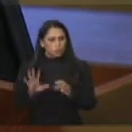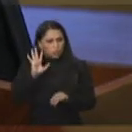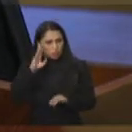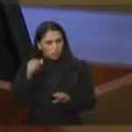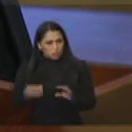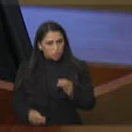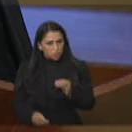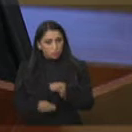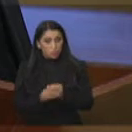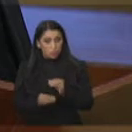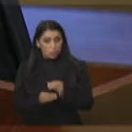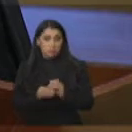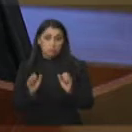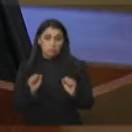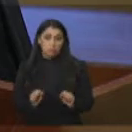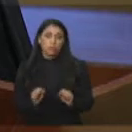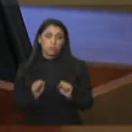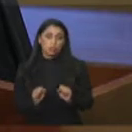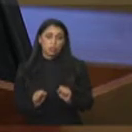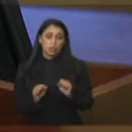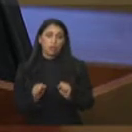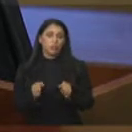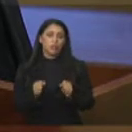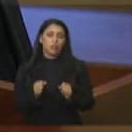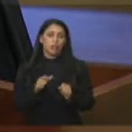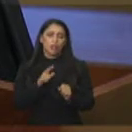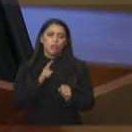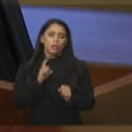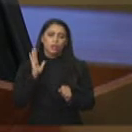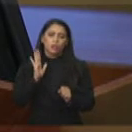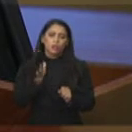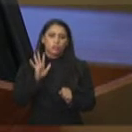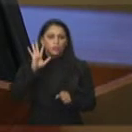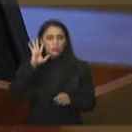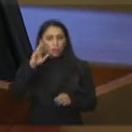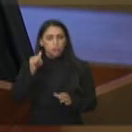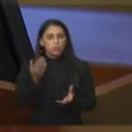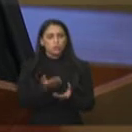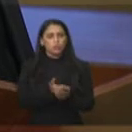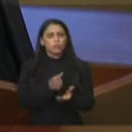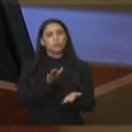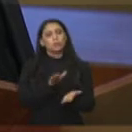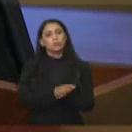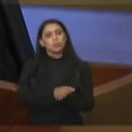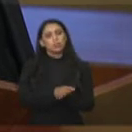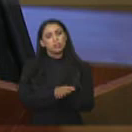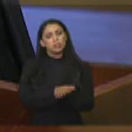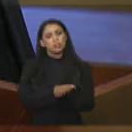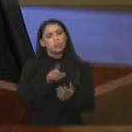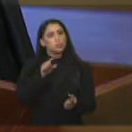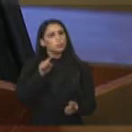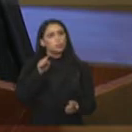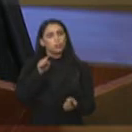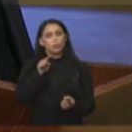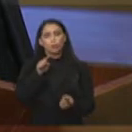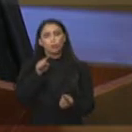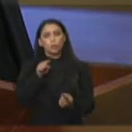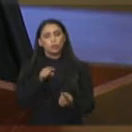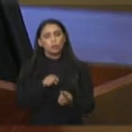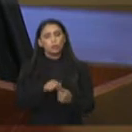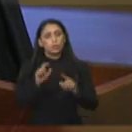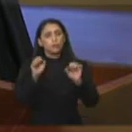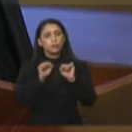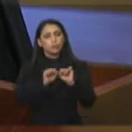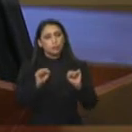de ter em vista especialmente a lógica já consolidada dos processos objetivos no